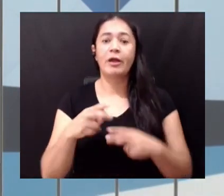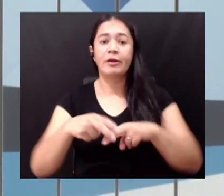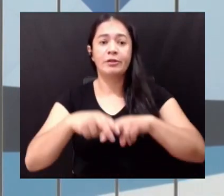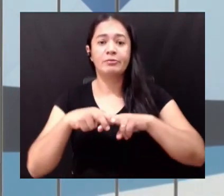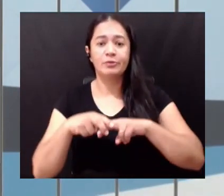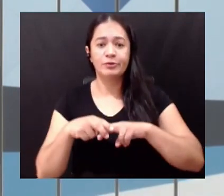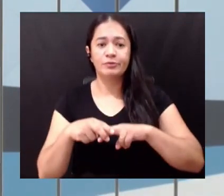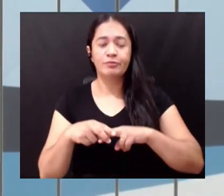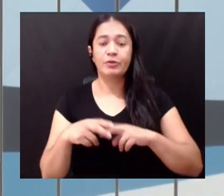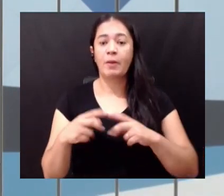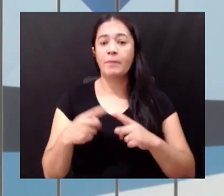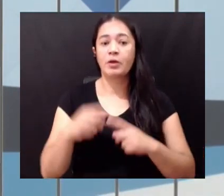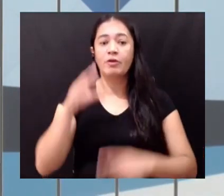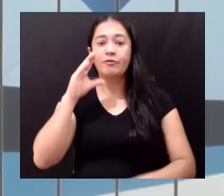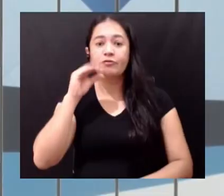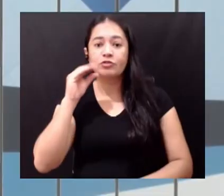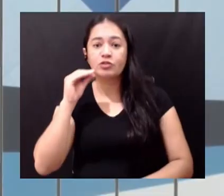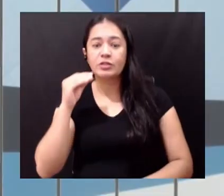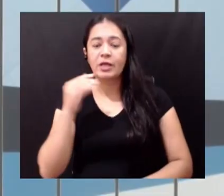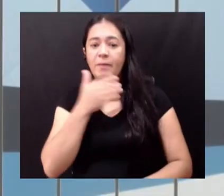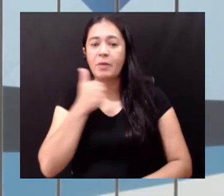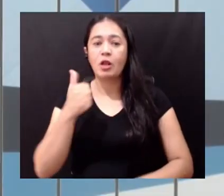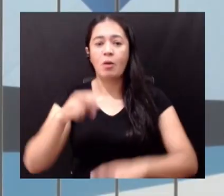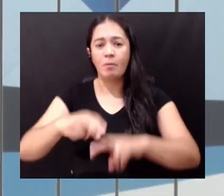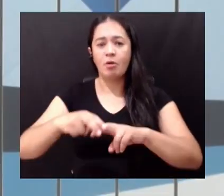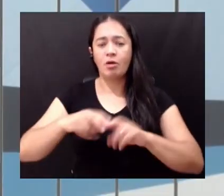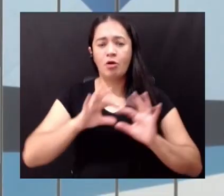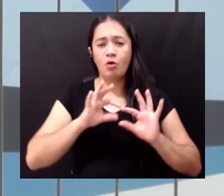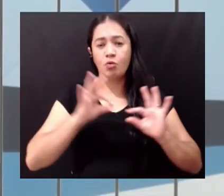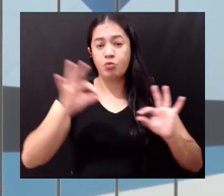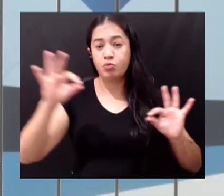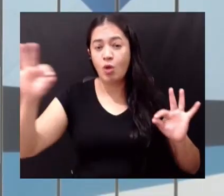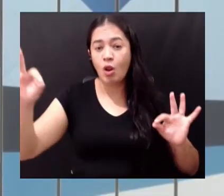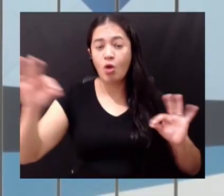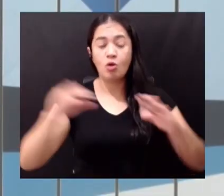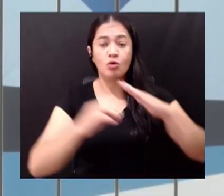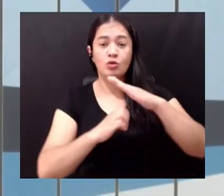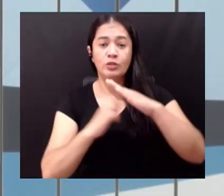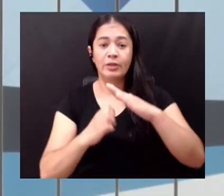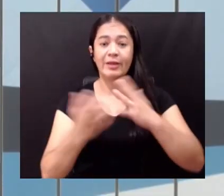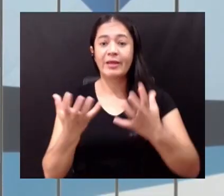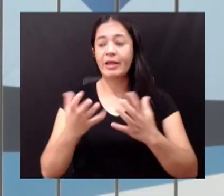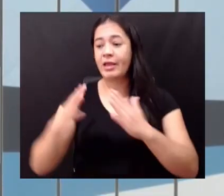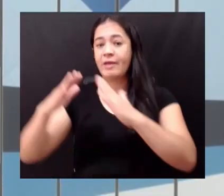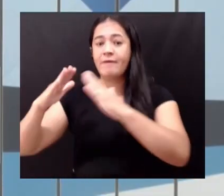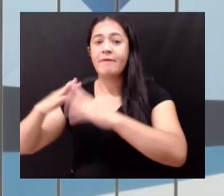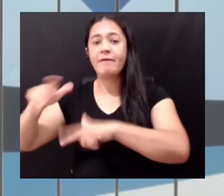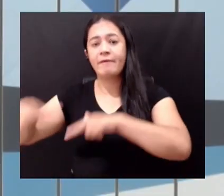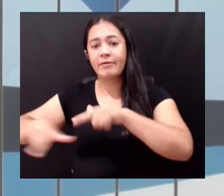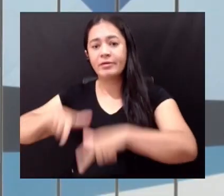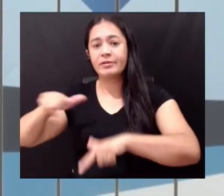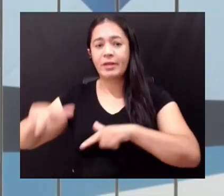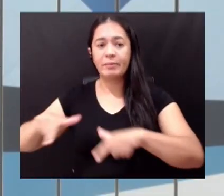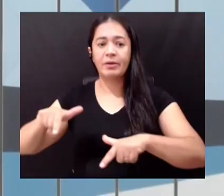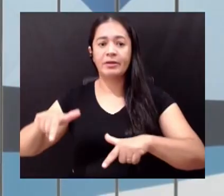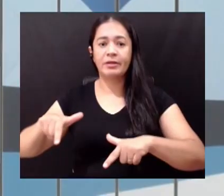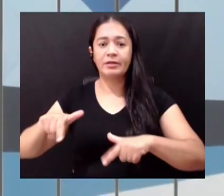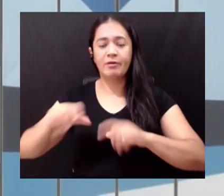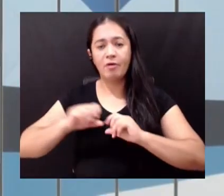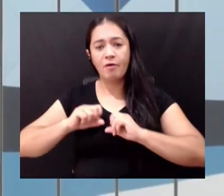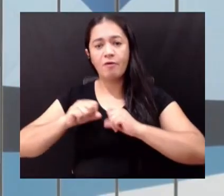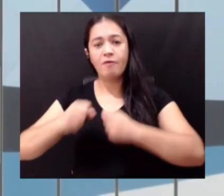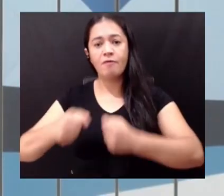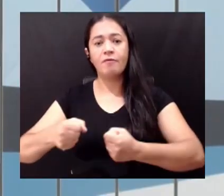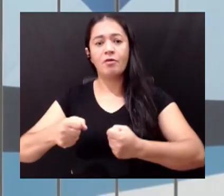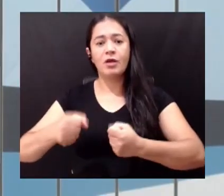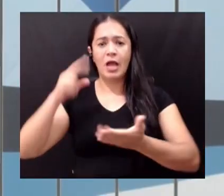por deslocamento, né? Pessoas que moram longe das empresas, que querem estar ali mais dedicadas a assumir outras funções,